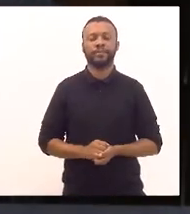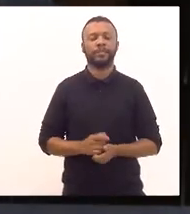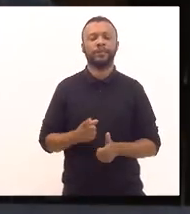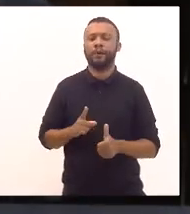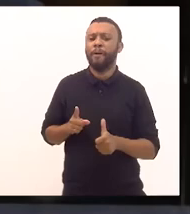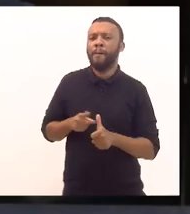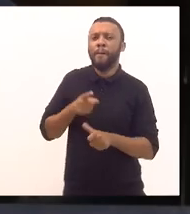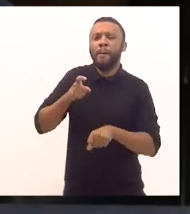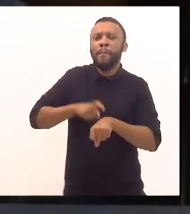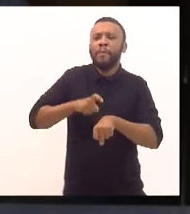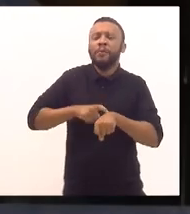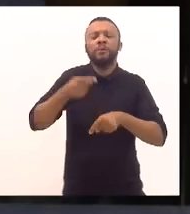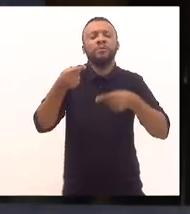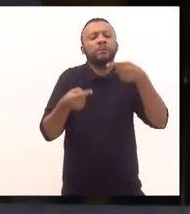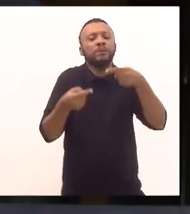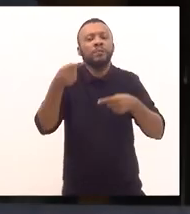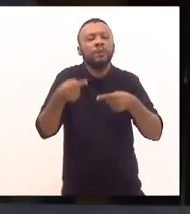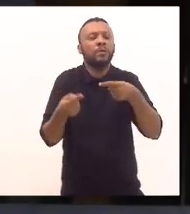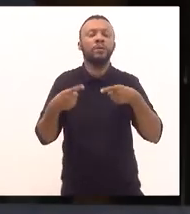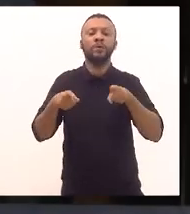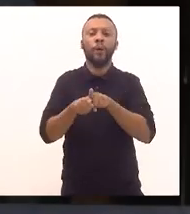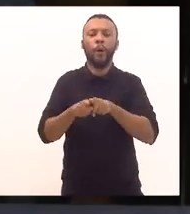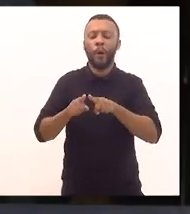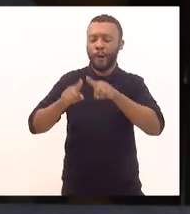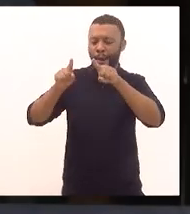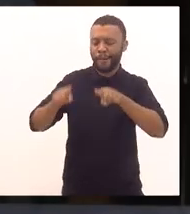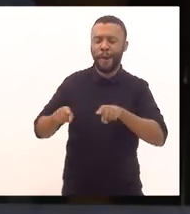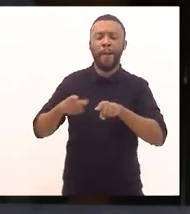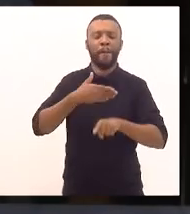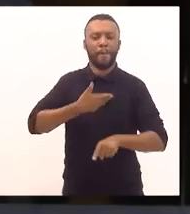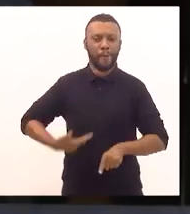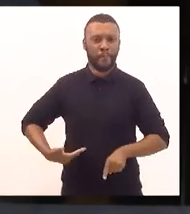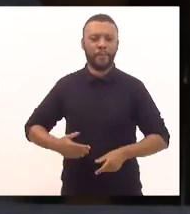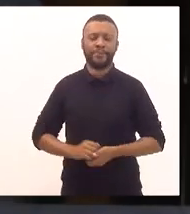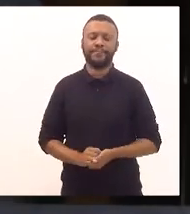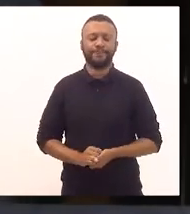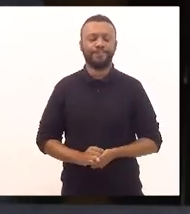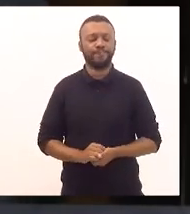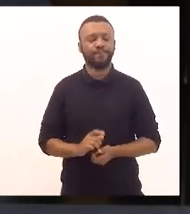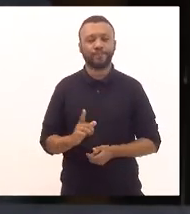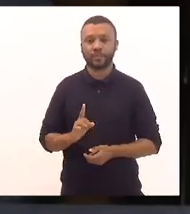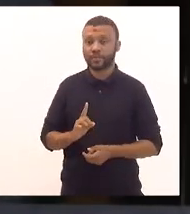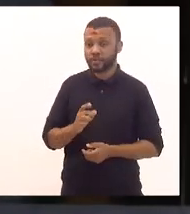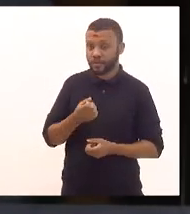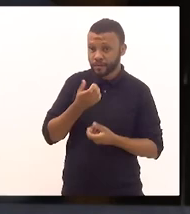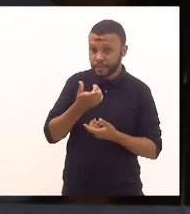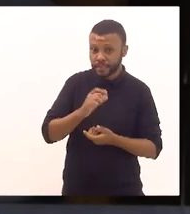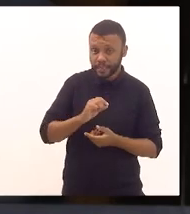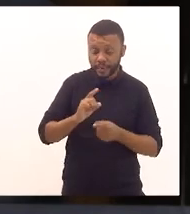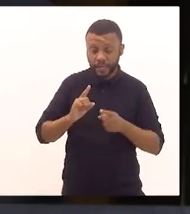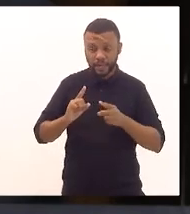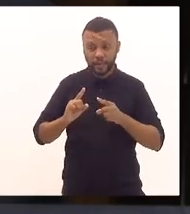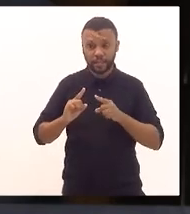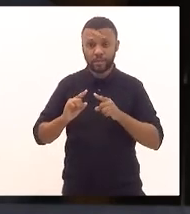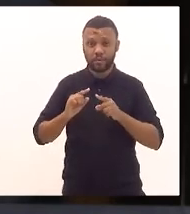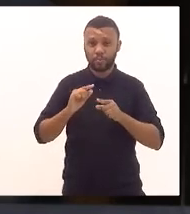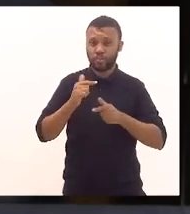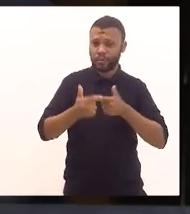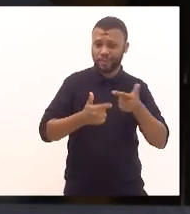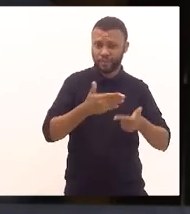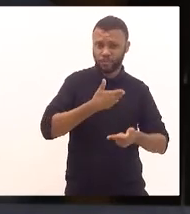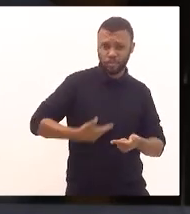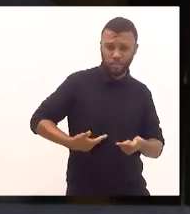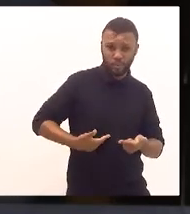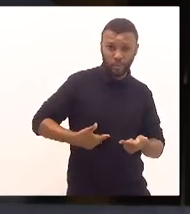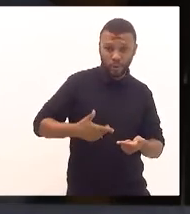que foi discutido isso com todos os servidores públicos eu tenho dito que não há serviço público sem servidor público